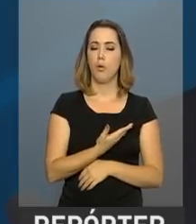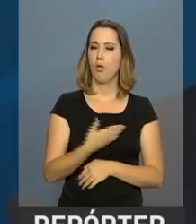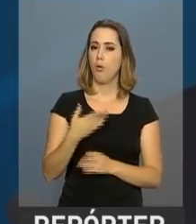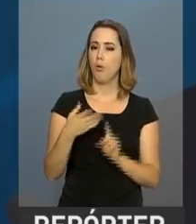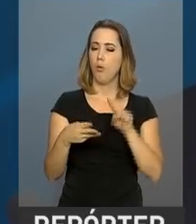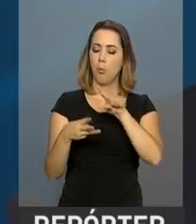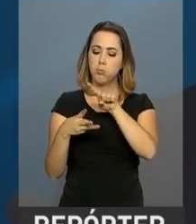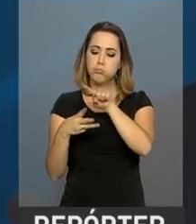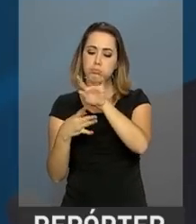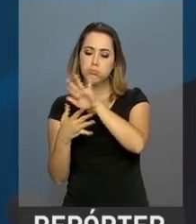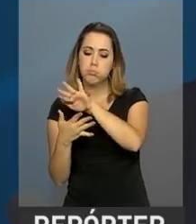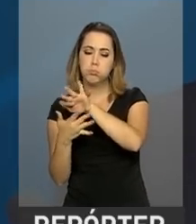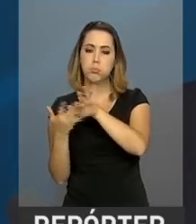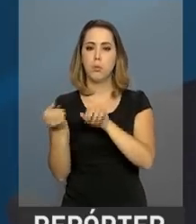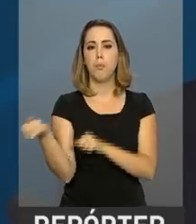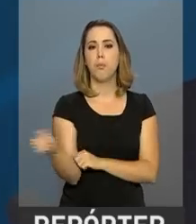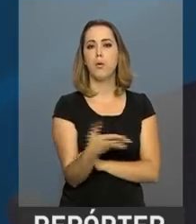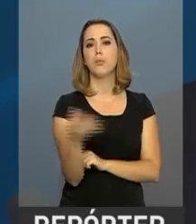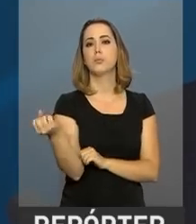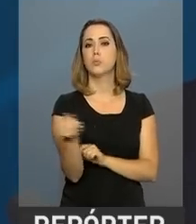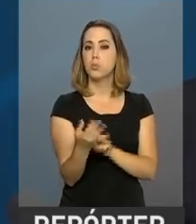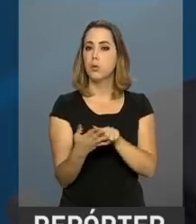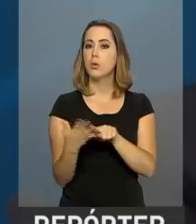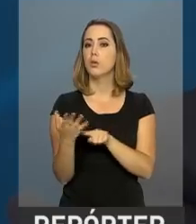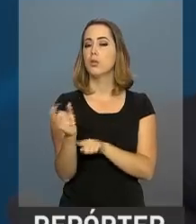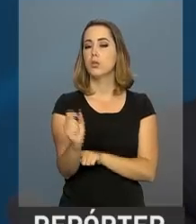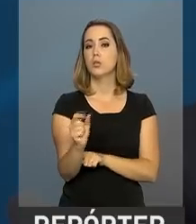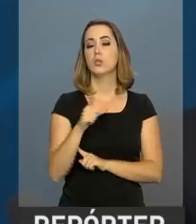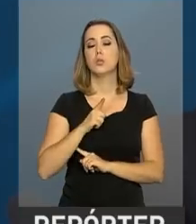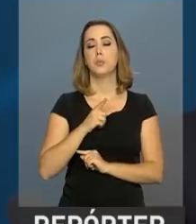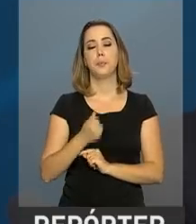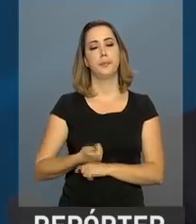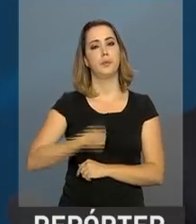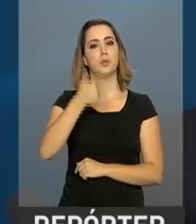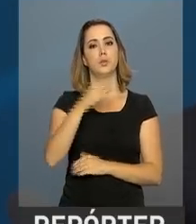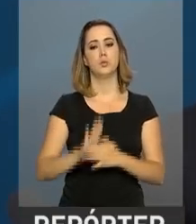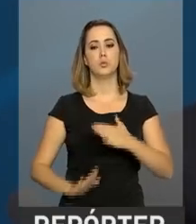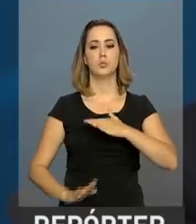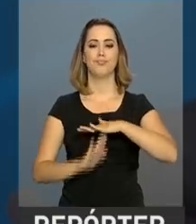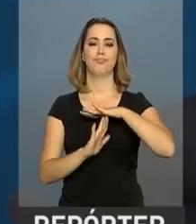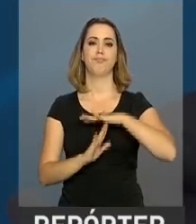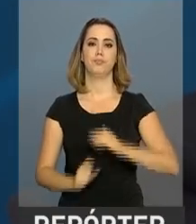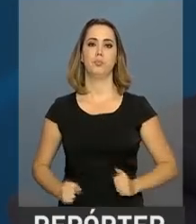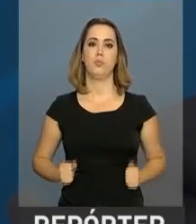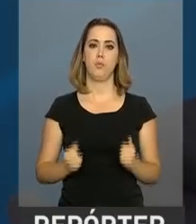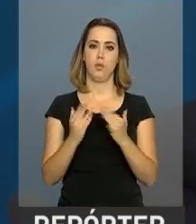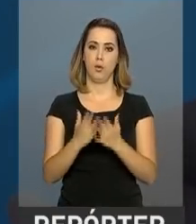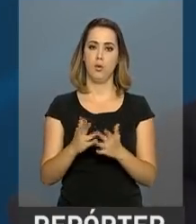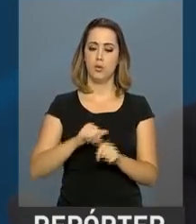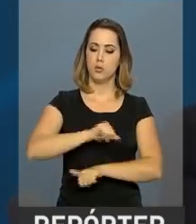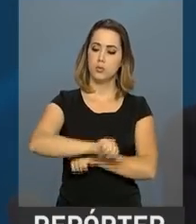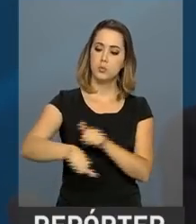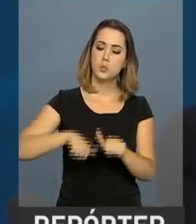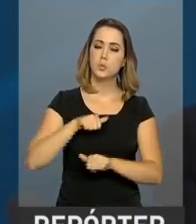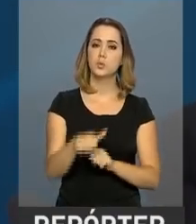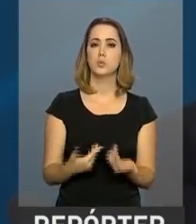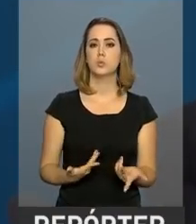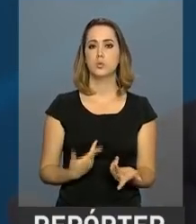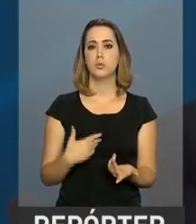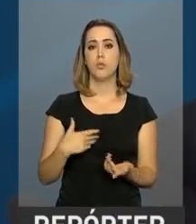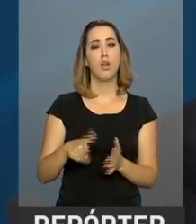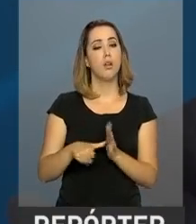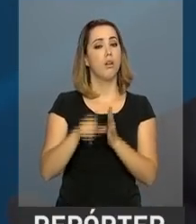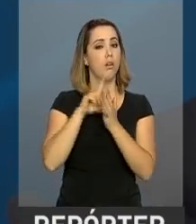gastos. Nós vamos mudar a trajetória do gasto público, que há muitos anos tem